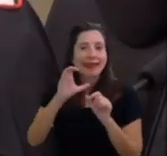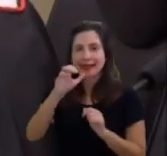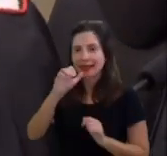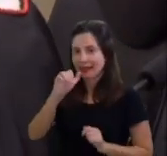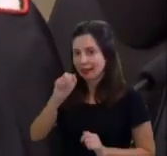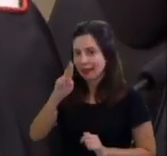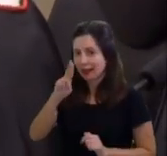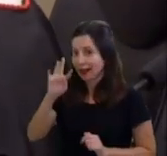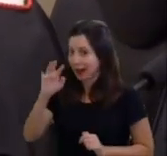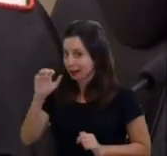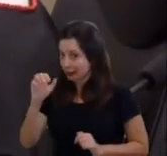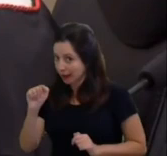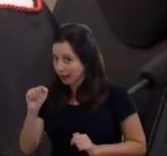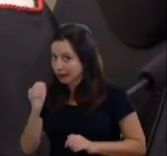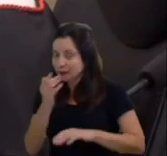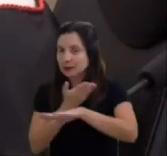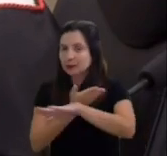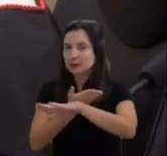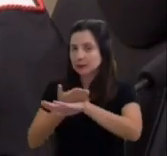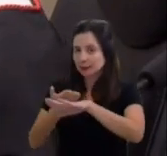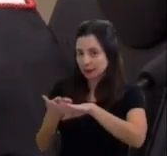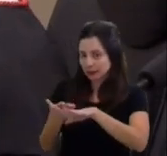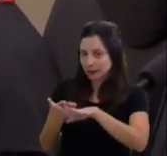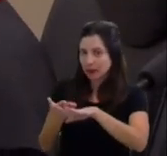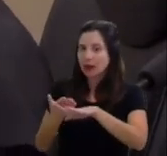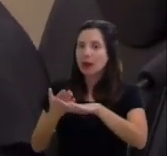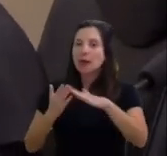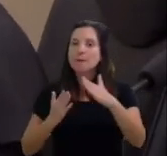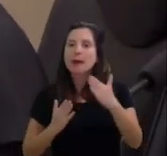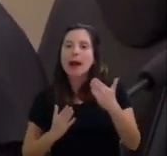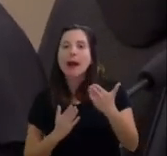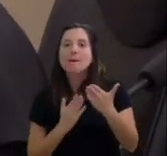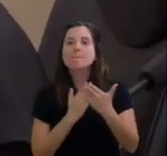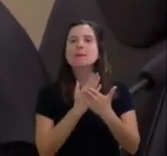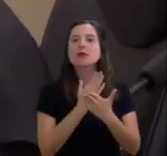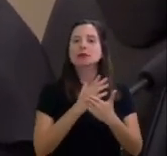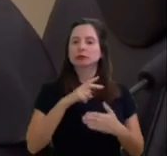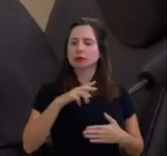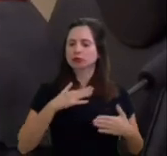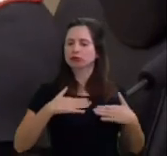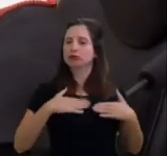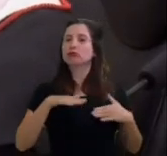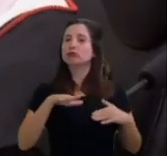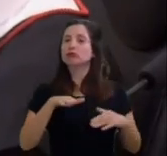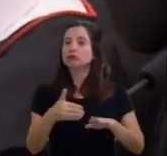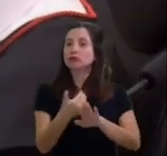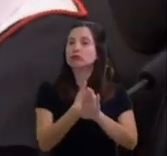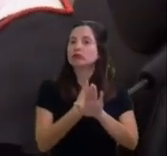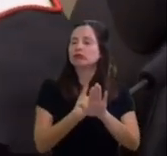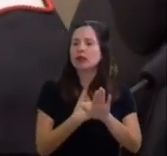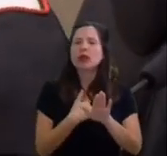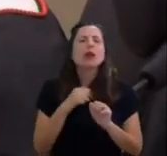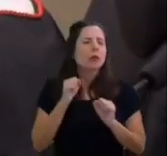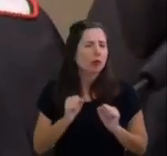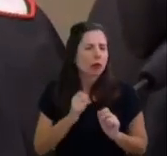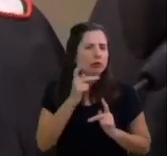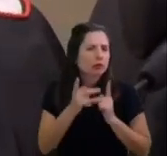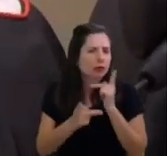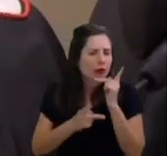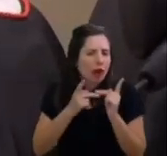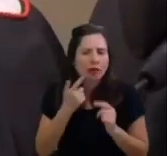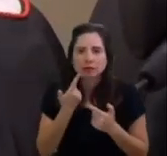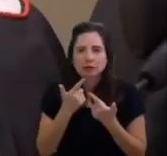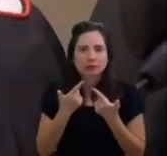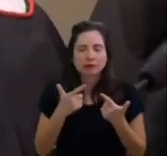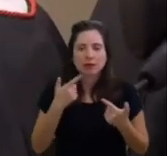recursos financeiros para a promoção pessoal e de eventual pré-candidatura. Eu diria até que praticamente não há debate,